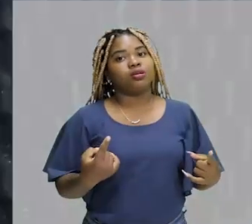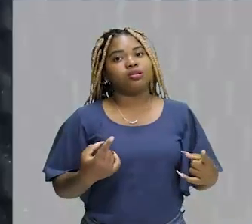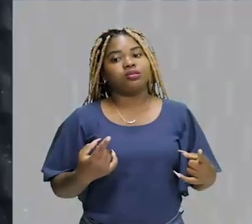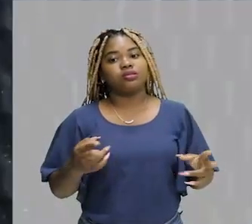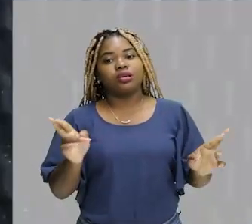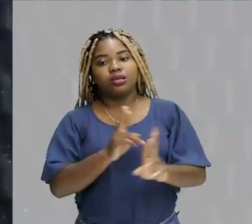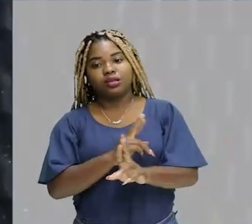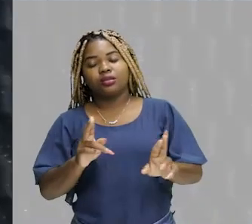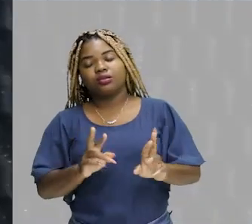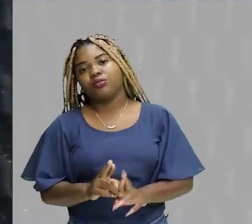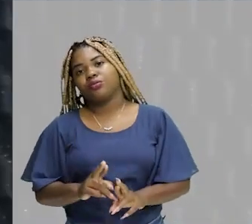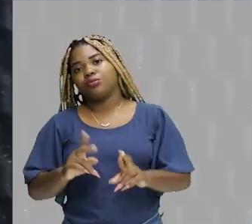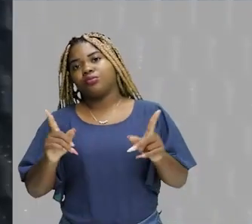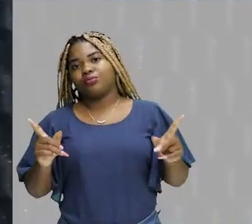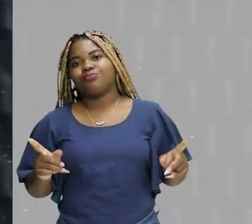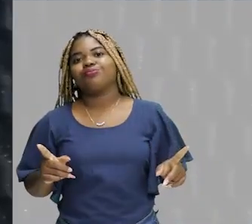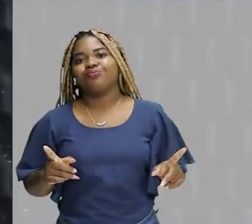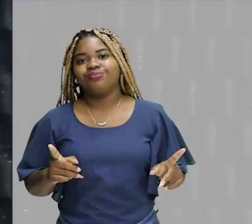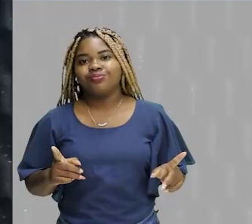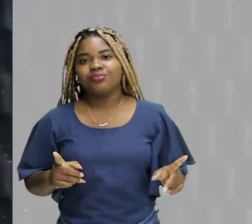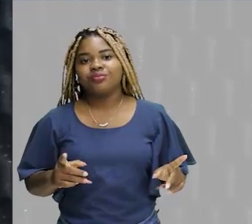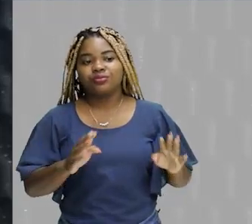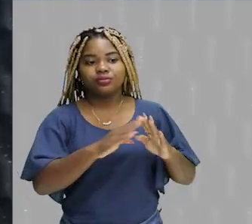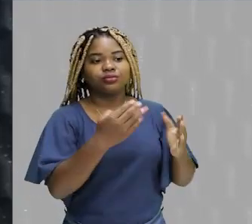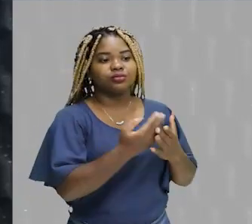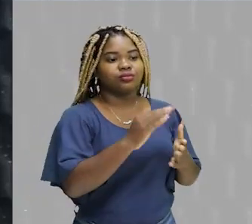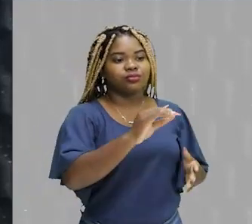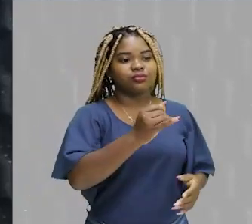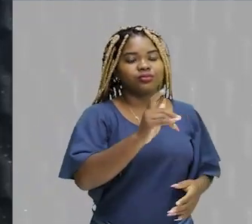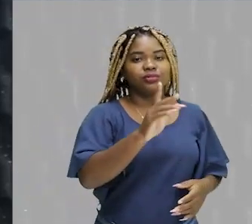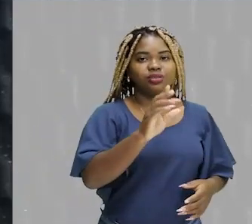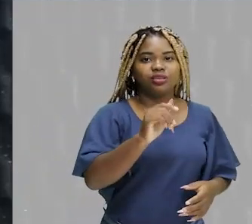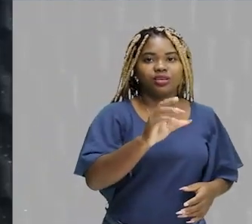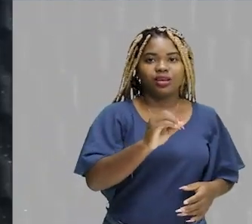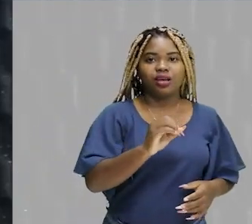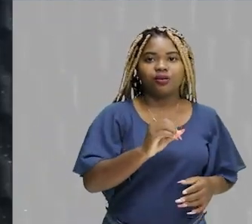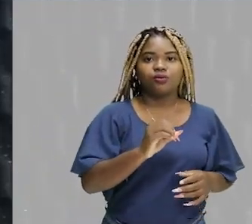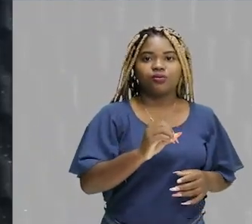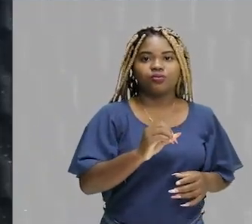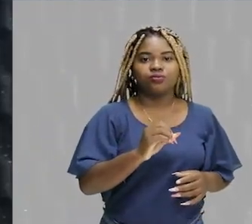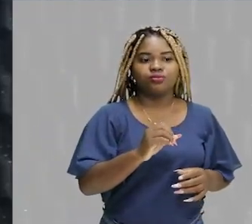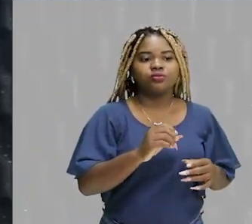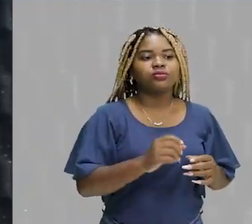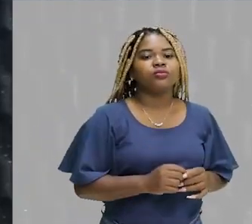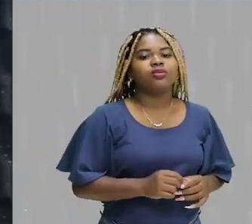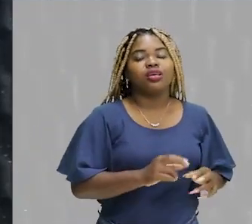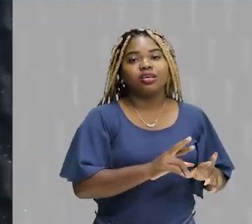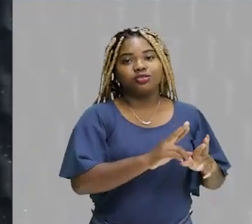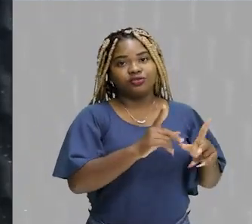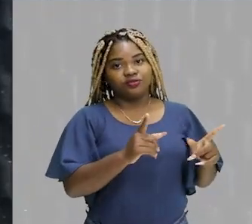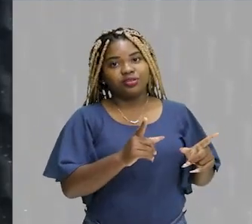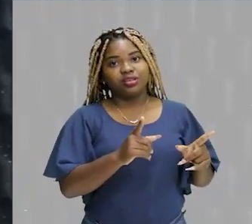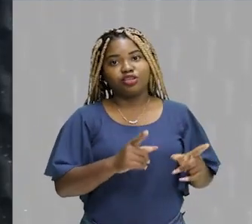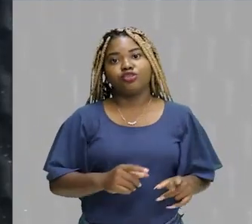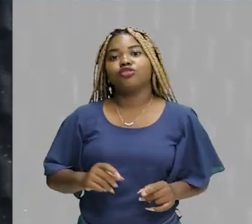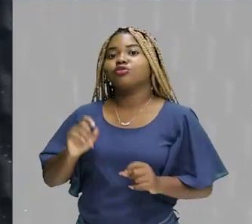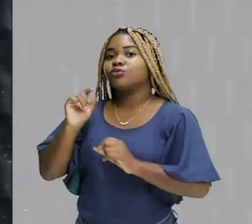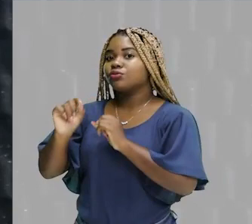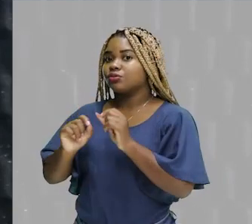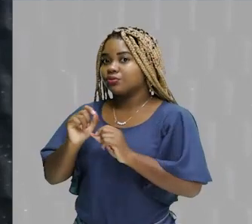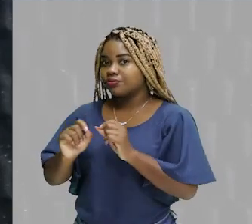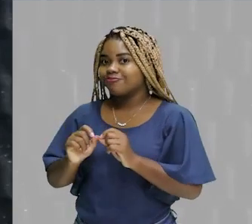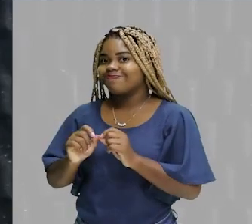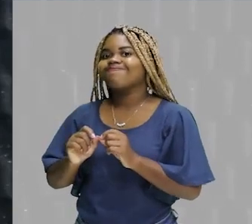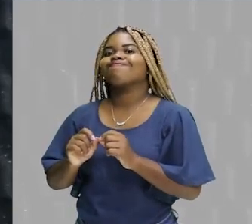escola. A escola de Chicago é uma coisa e a escola sociológica de Chicago é outra coisa.